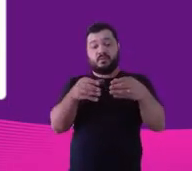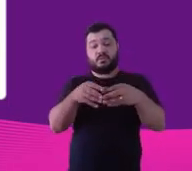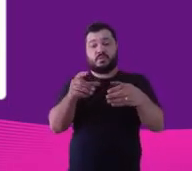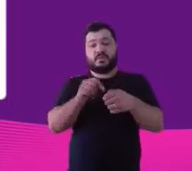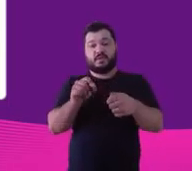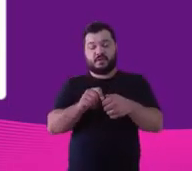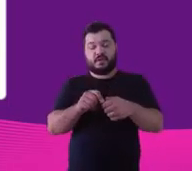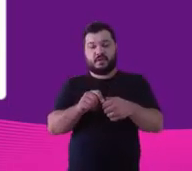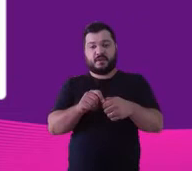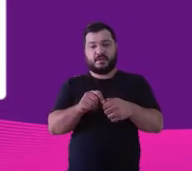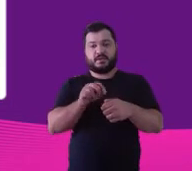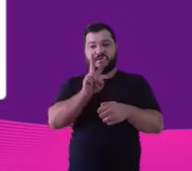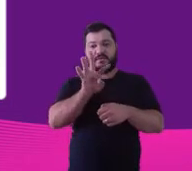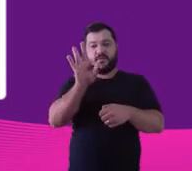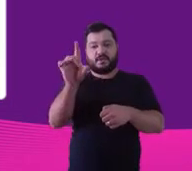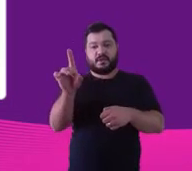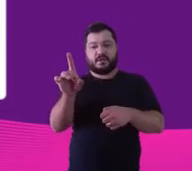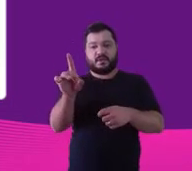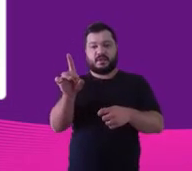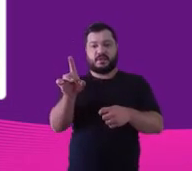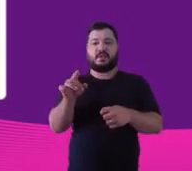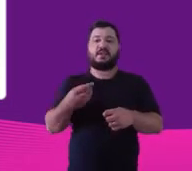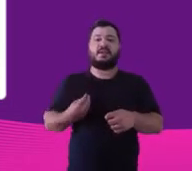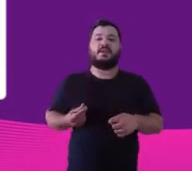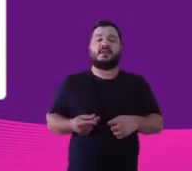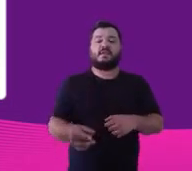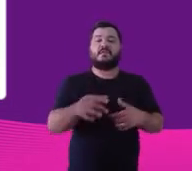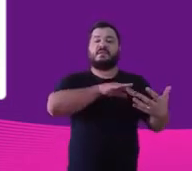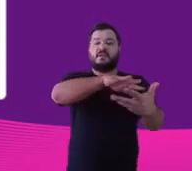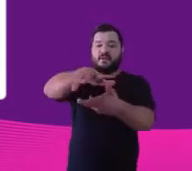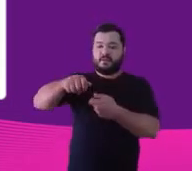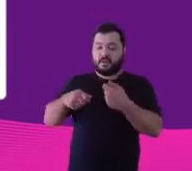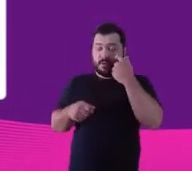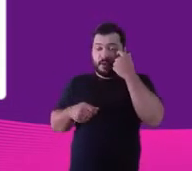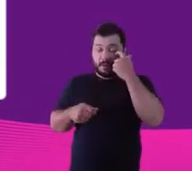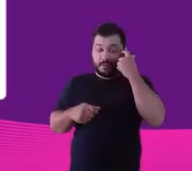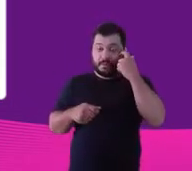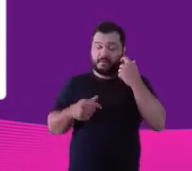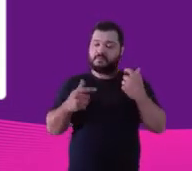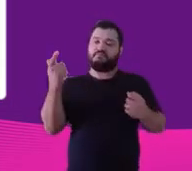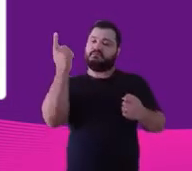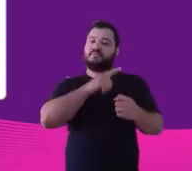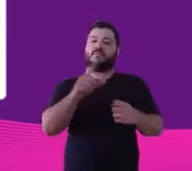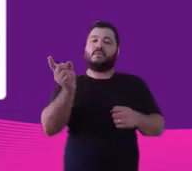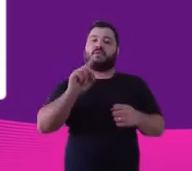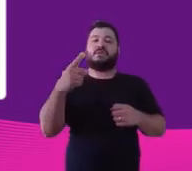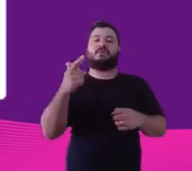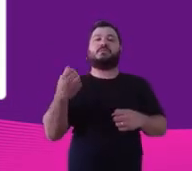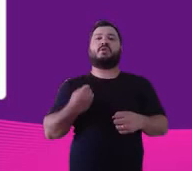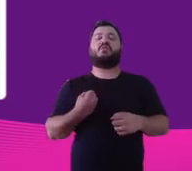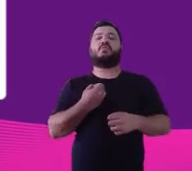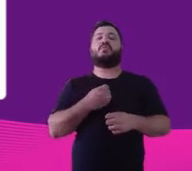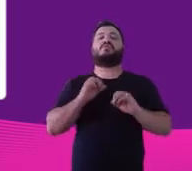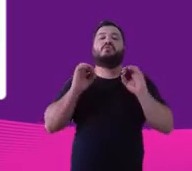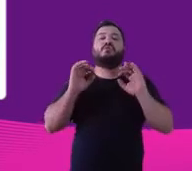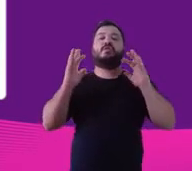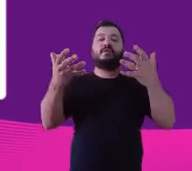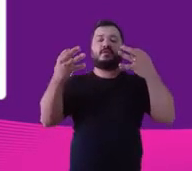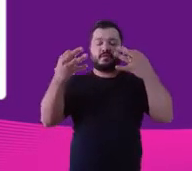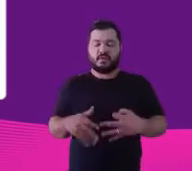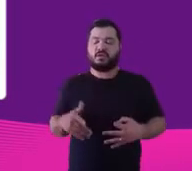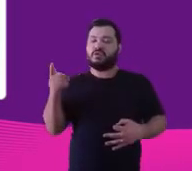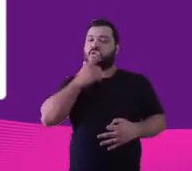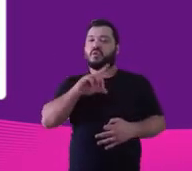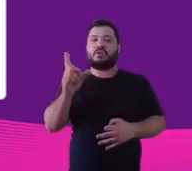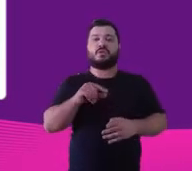fez era o líder EA sobrevida Global ainda não foi algum número de eventos suficiente não foi